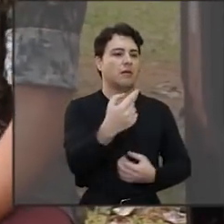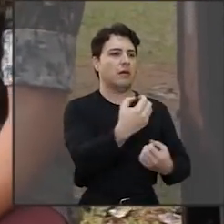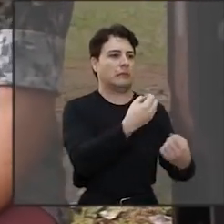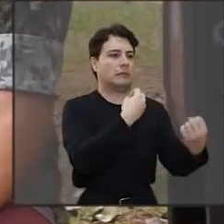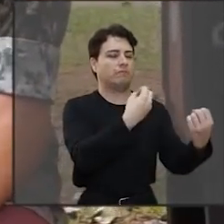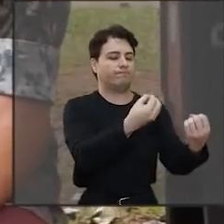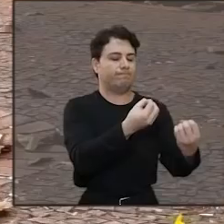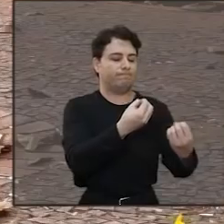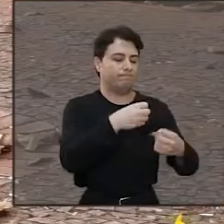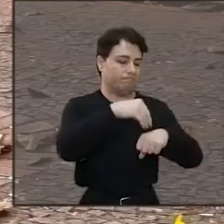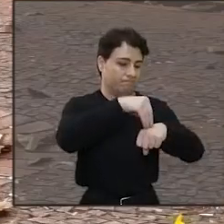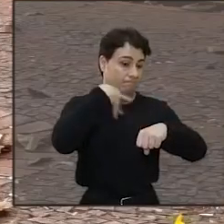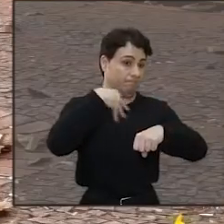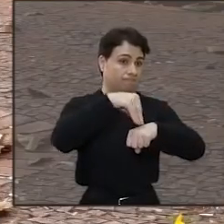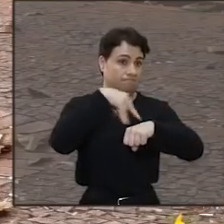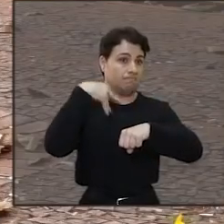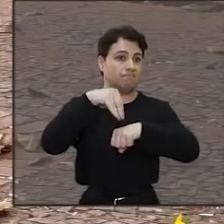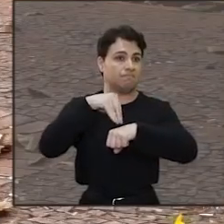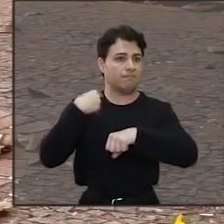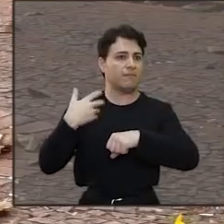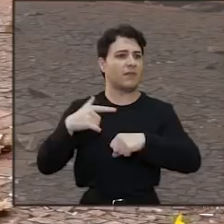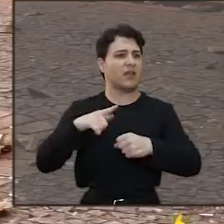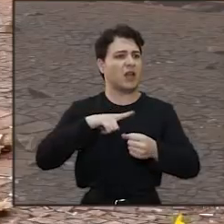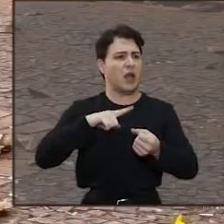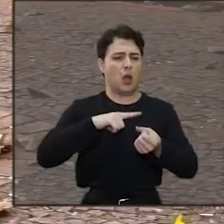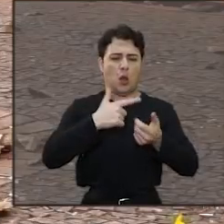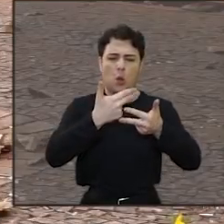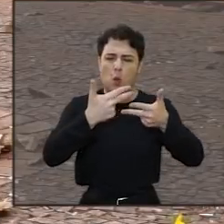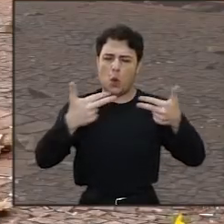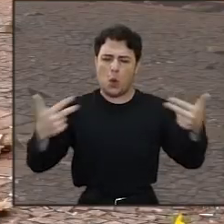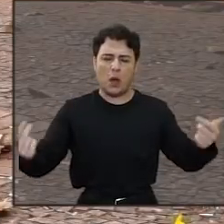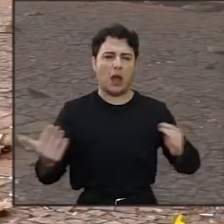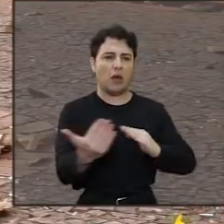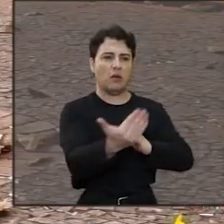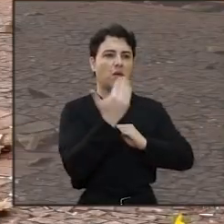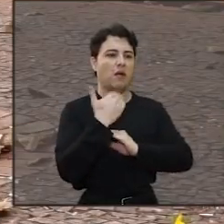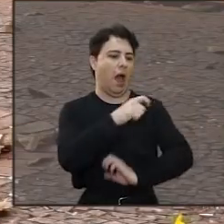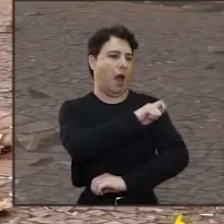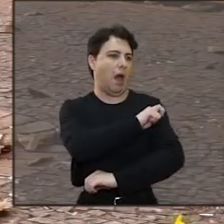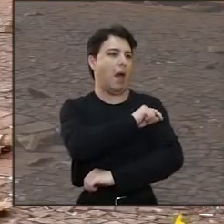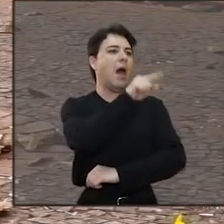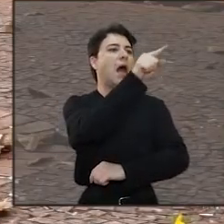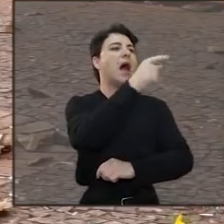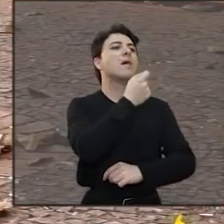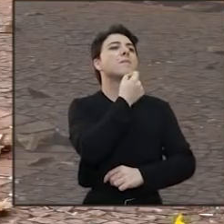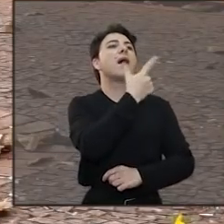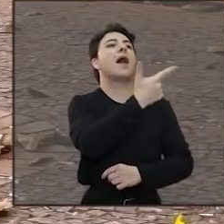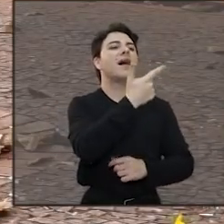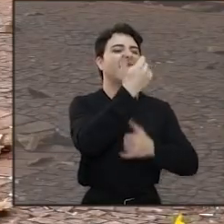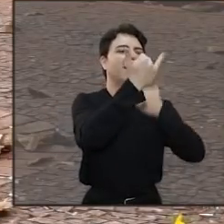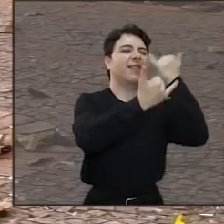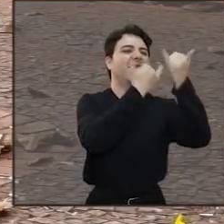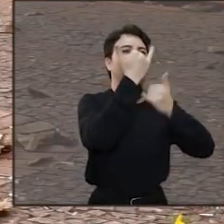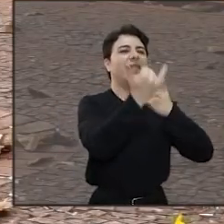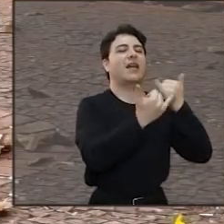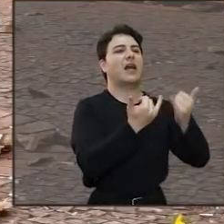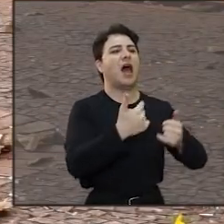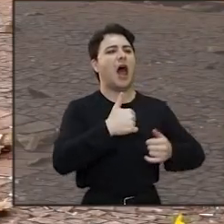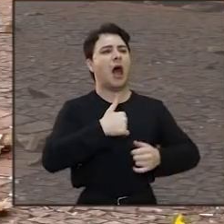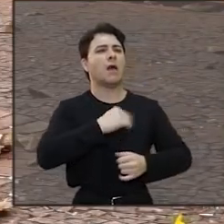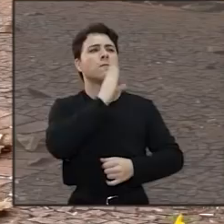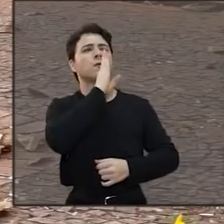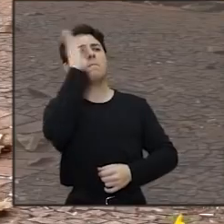da sala de aula, me enriquece muito nesse sentido da escrita, sabe? Muita coisa surgiu da sala de aula. Um aluno faz uma brincadeira, uma graça,